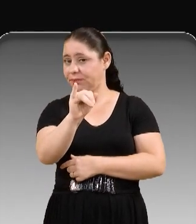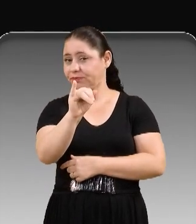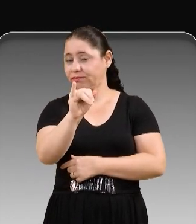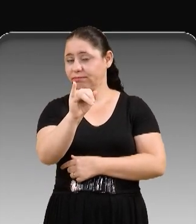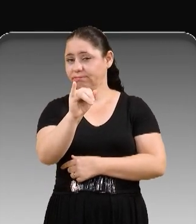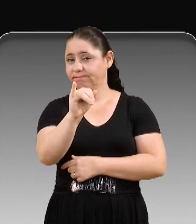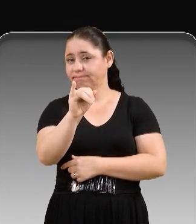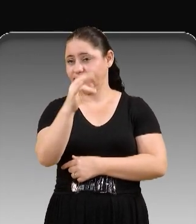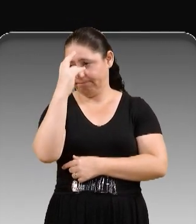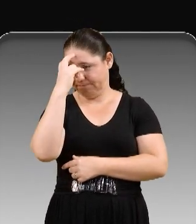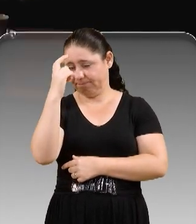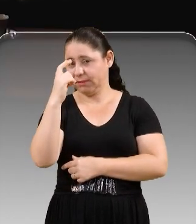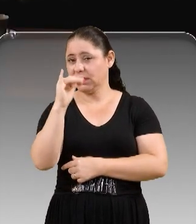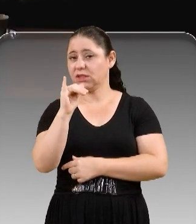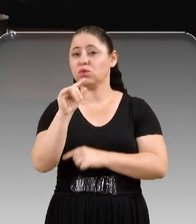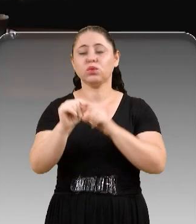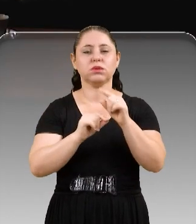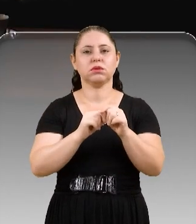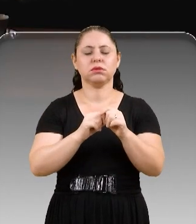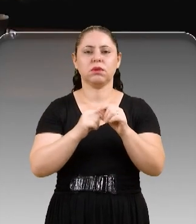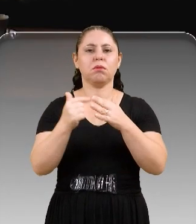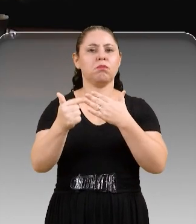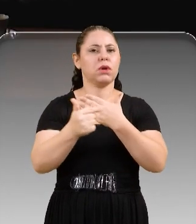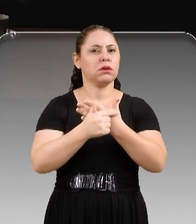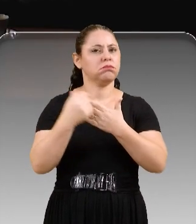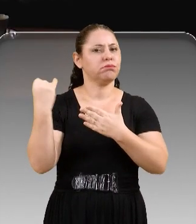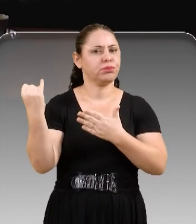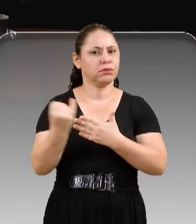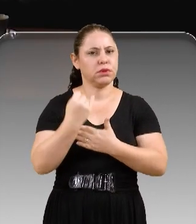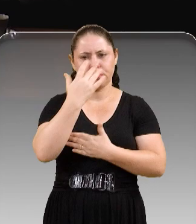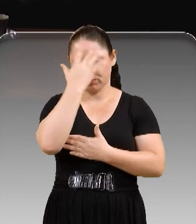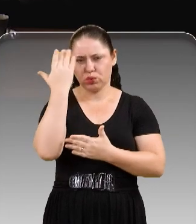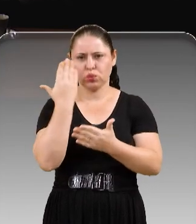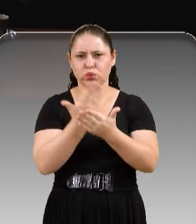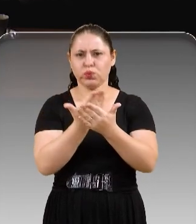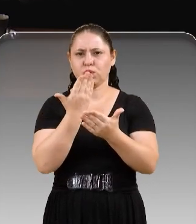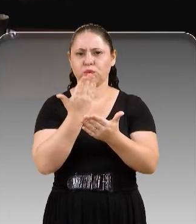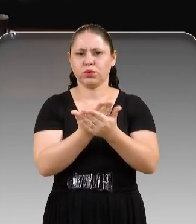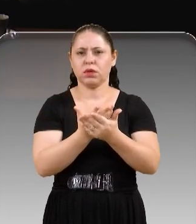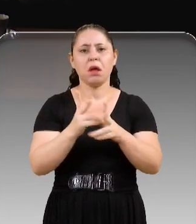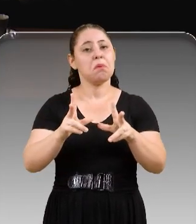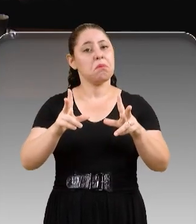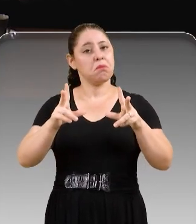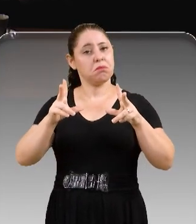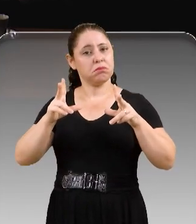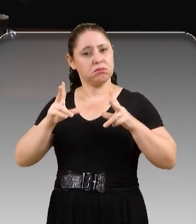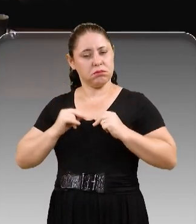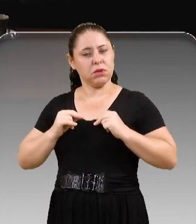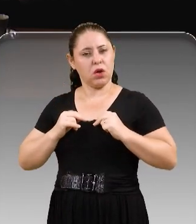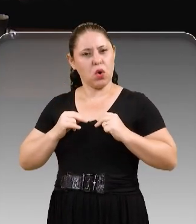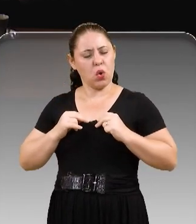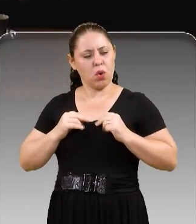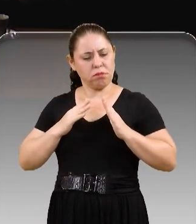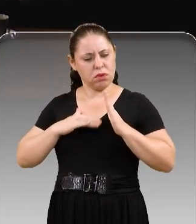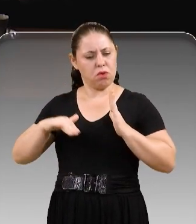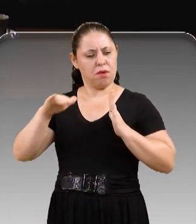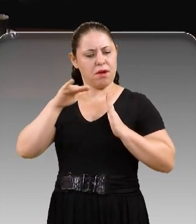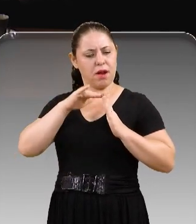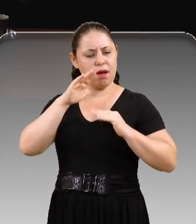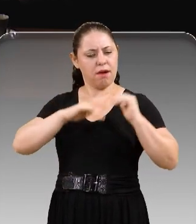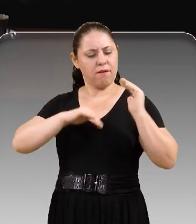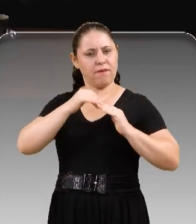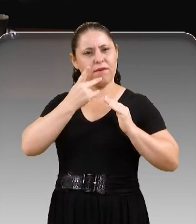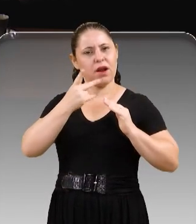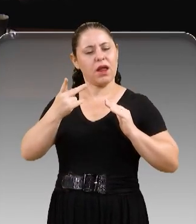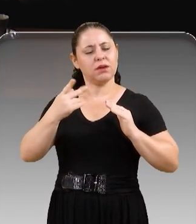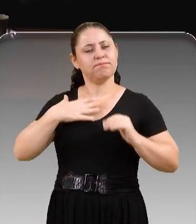inteligência artificial, mas uma missão muito importante para uma pessoa que é muito estudiosa, que é merecedora de onde chegou na